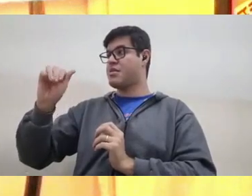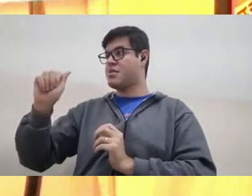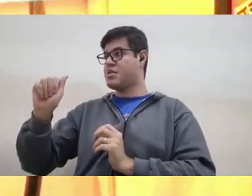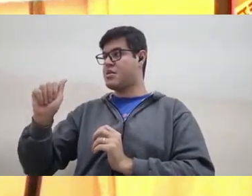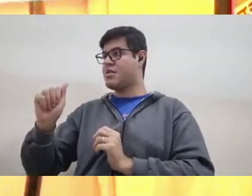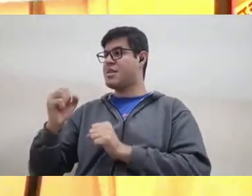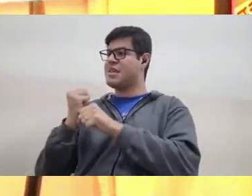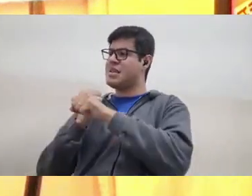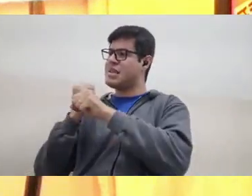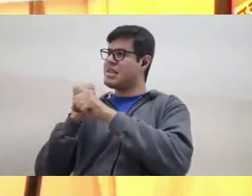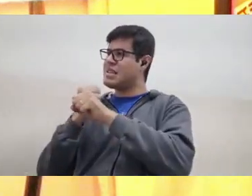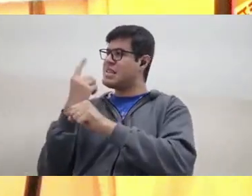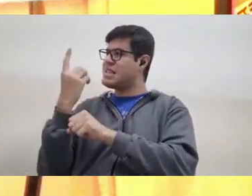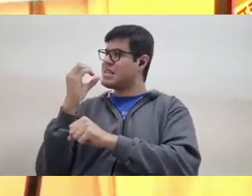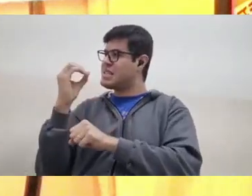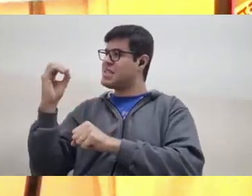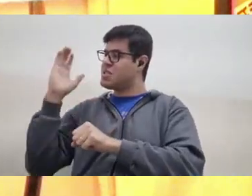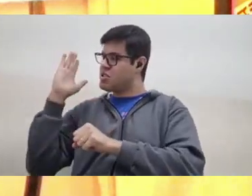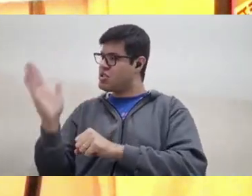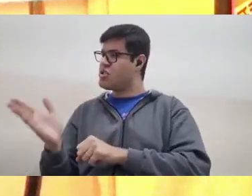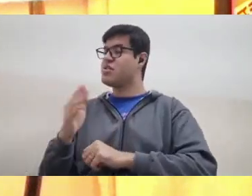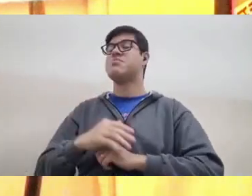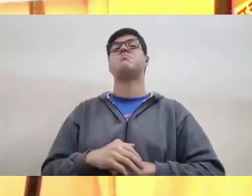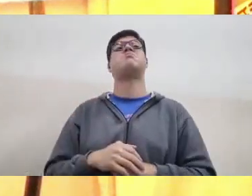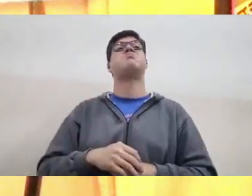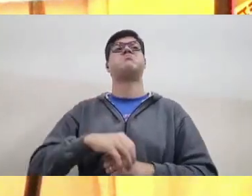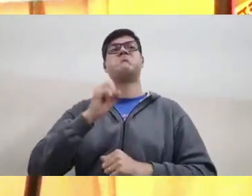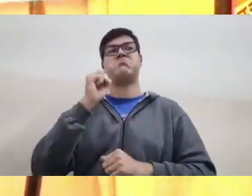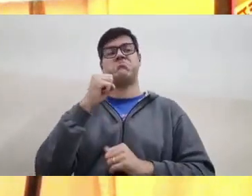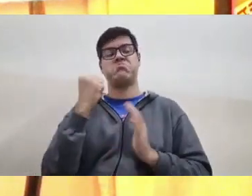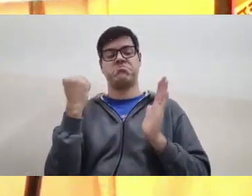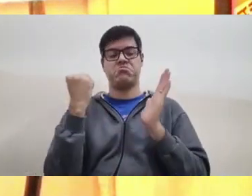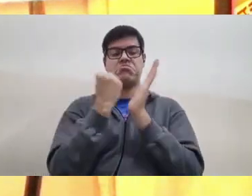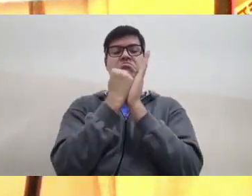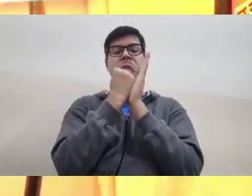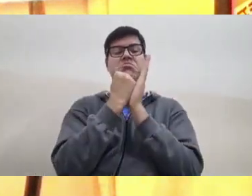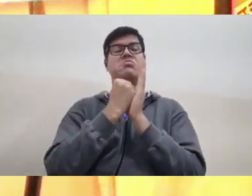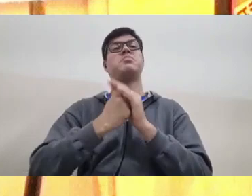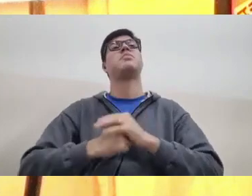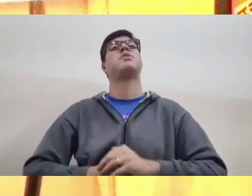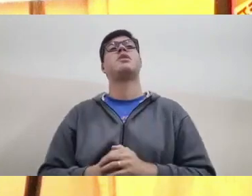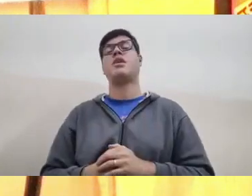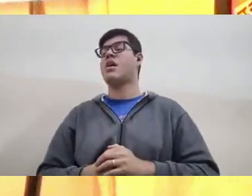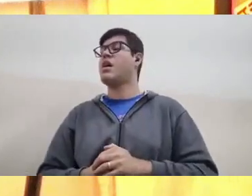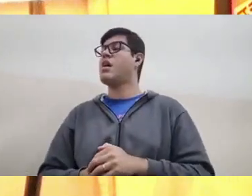fazendo 100 anos né rapaz então 100 anos é uma data histórica né